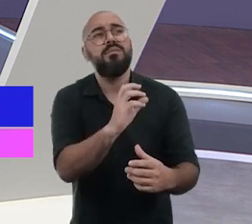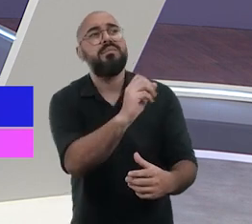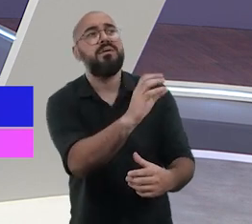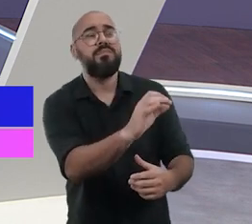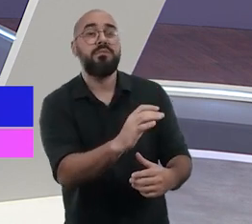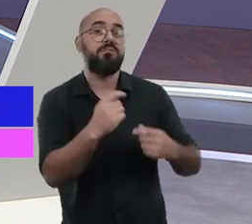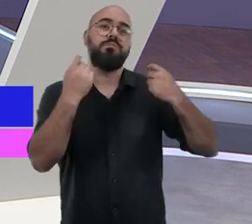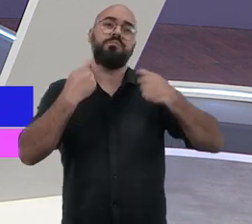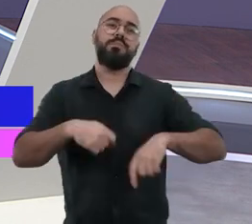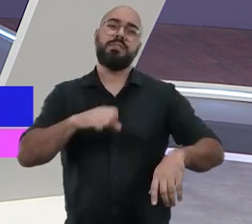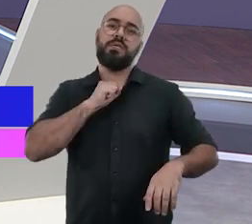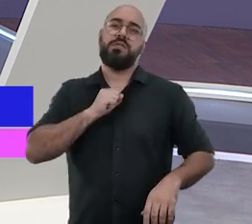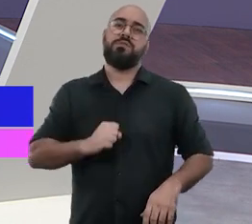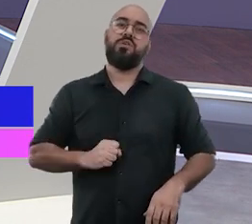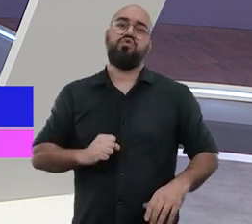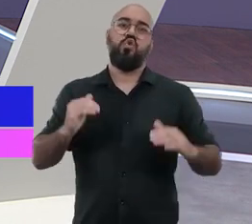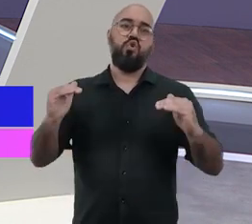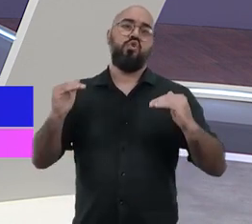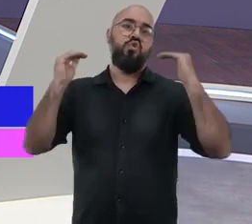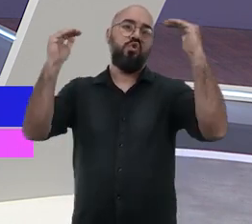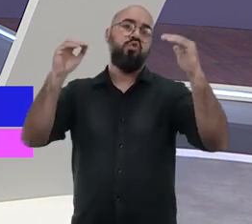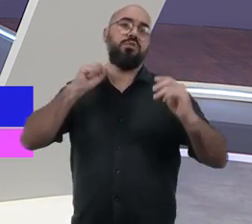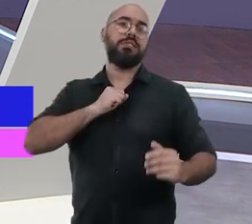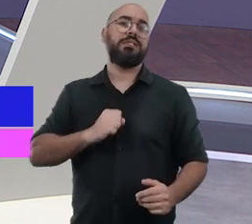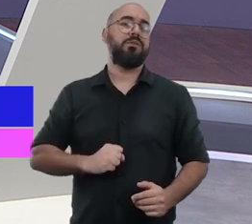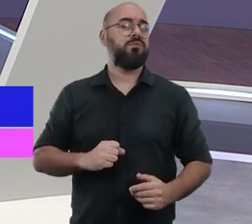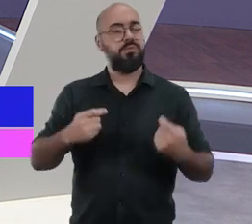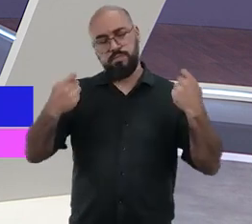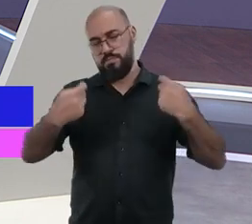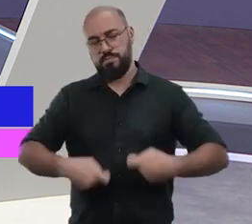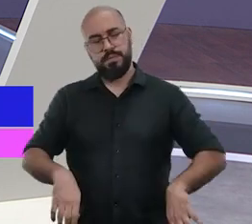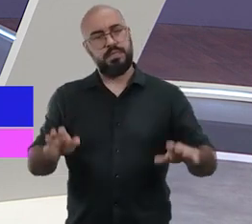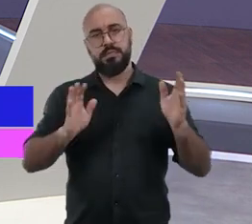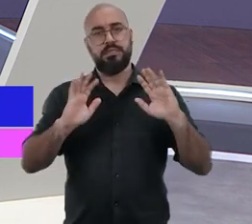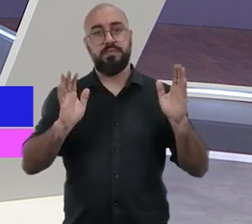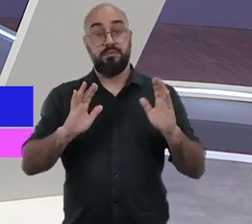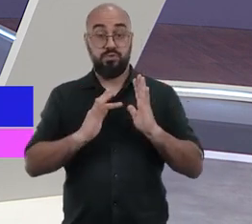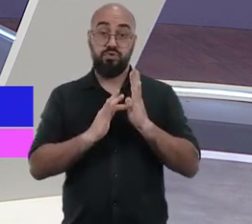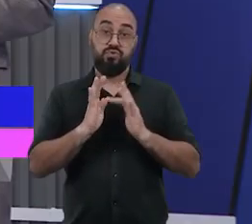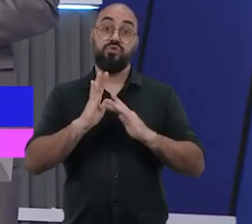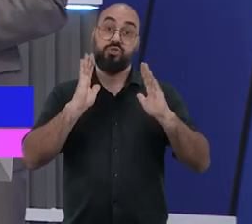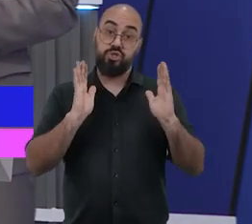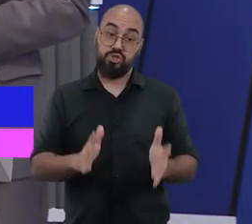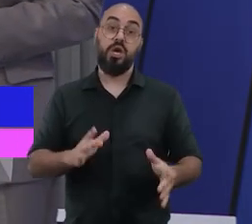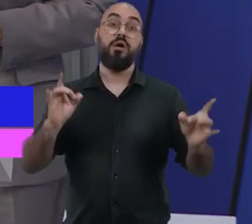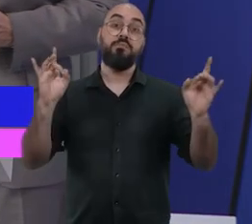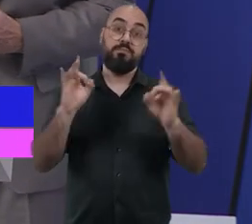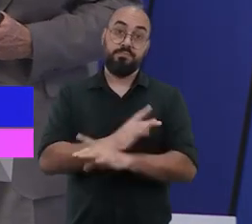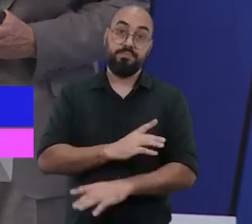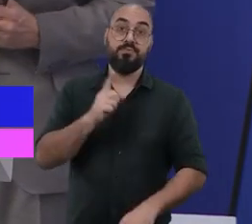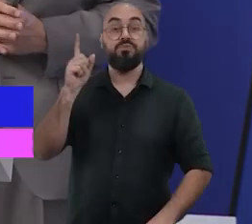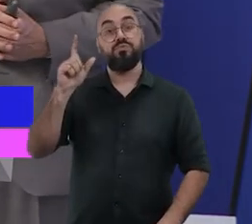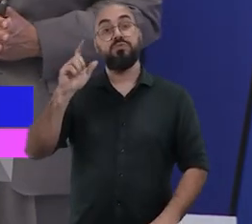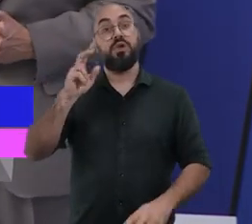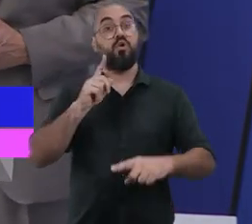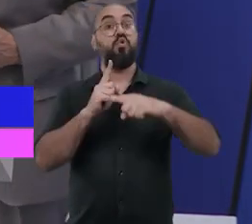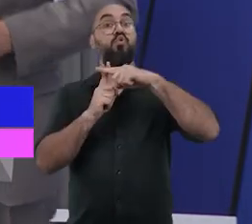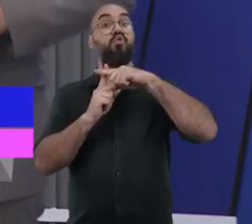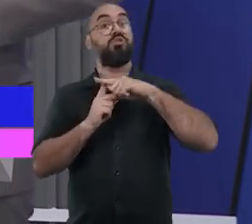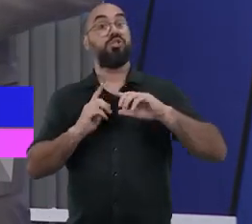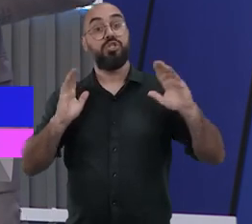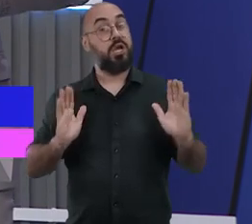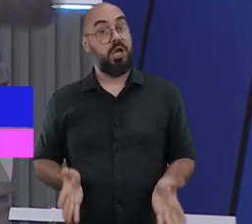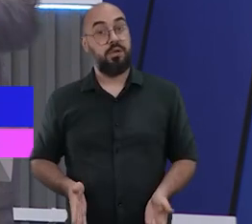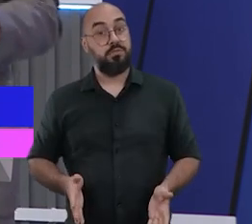preciso mais de sacerdotes e sumos sacerdotes. Porque isso Cristo cumpriu completamente na cruz. Ele assumiu